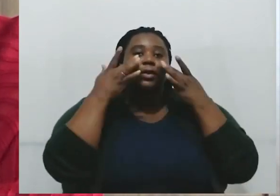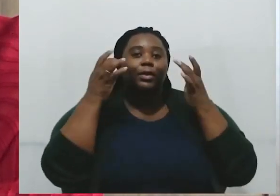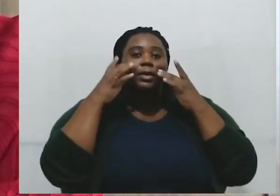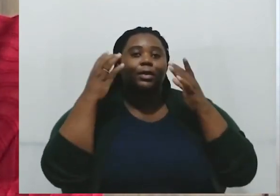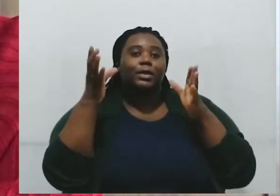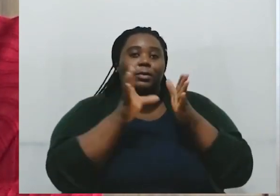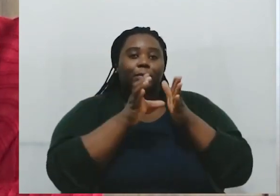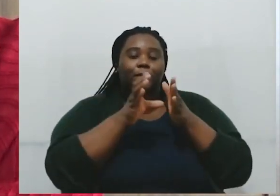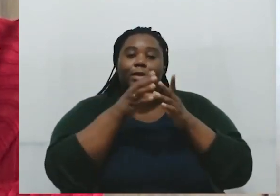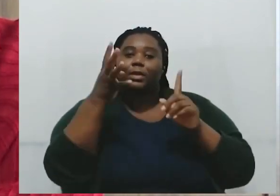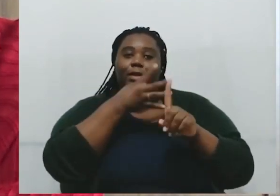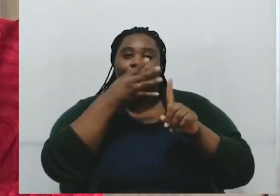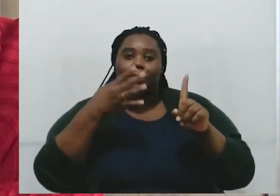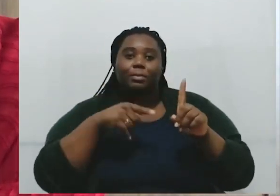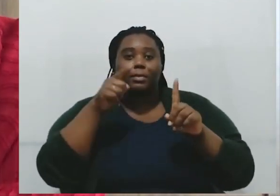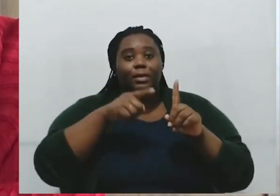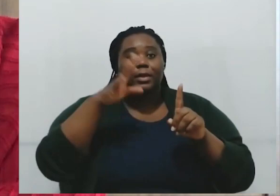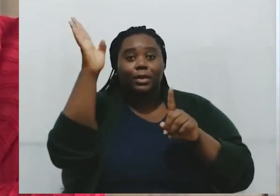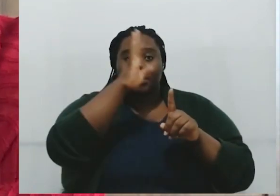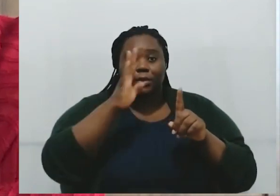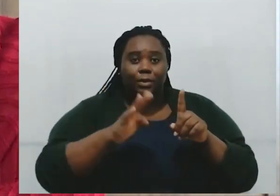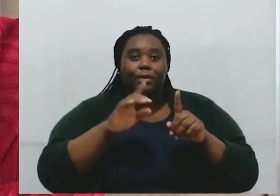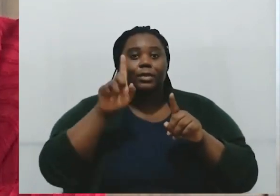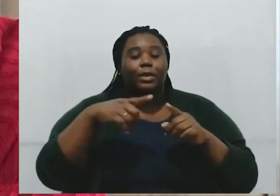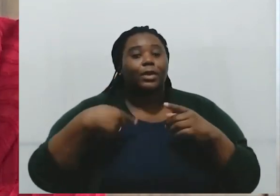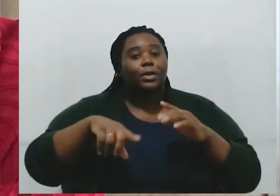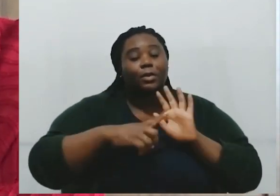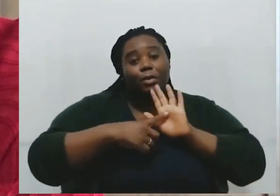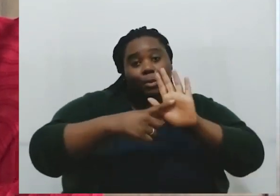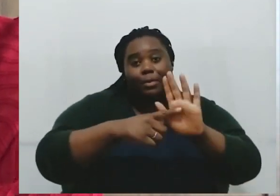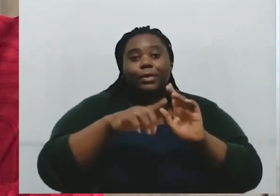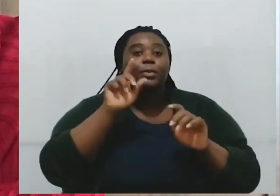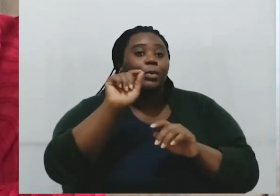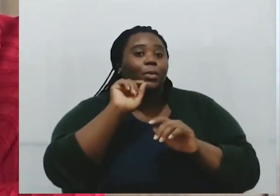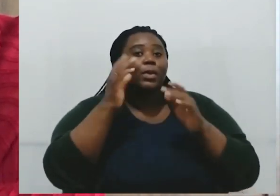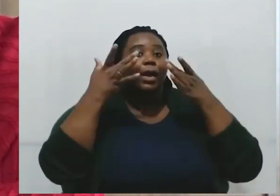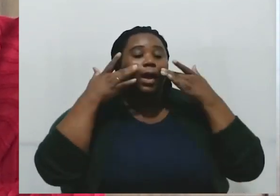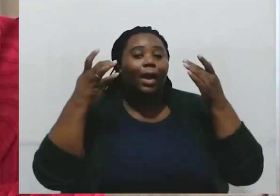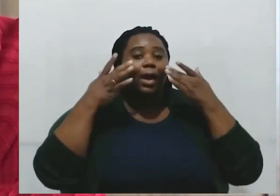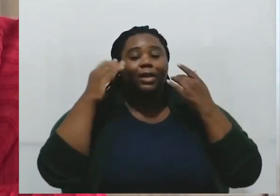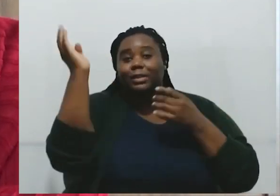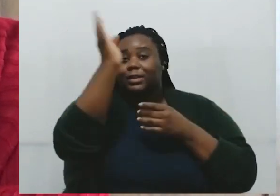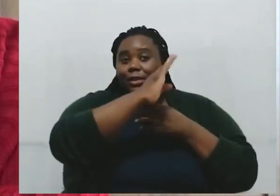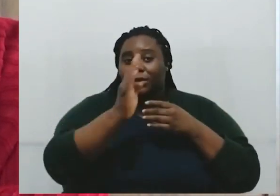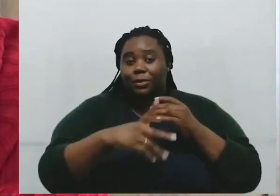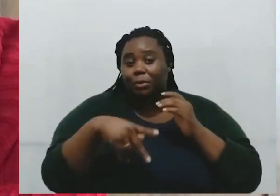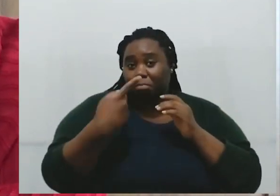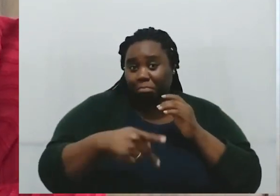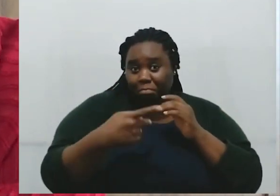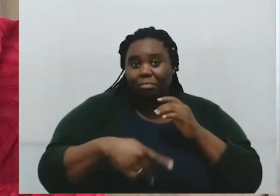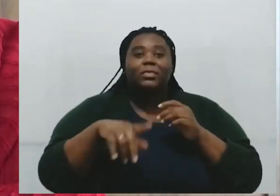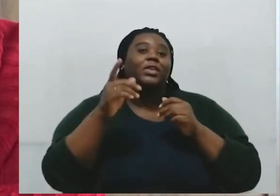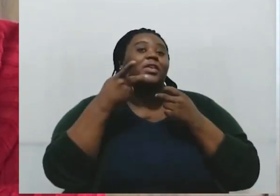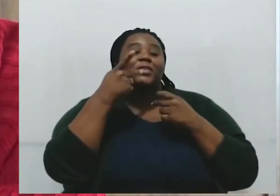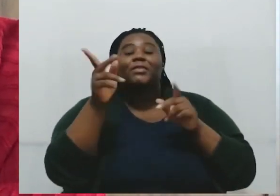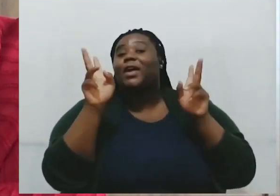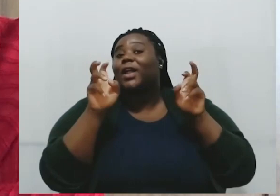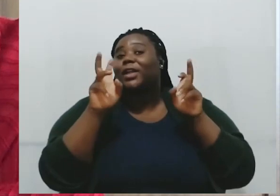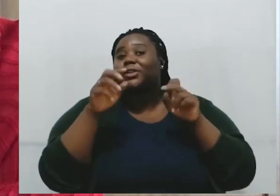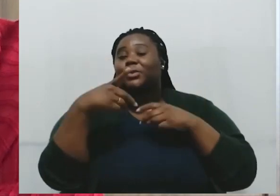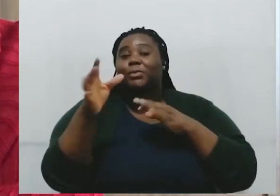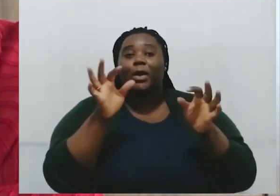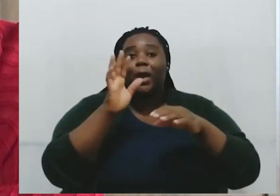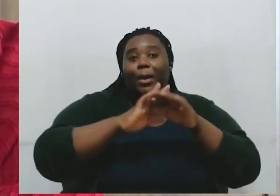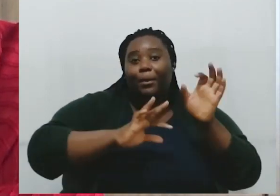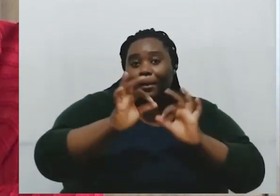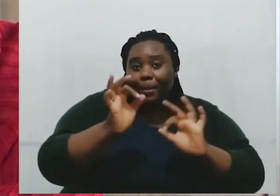Brasil. Nesse primeiro vídeo, apresentamos artistas nacionais, que falam sobre suas produções e reflexões